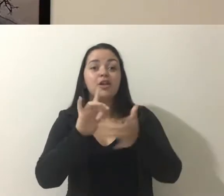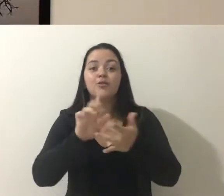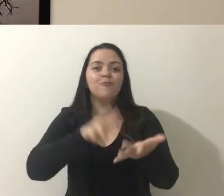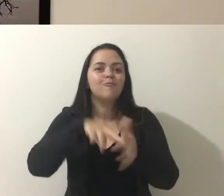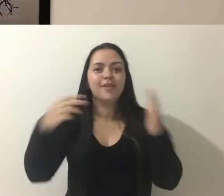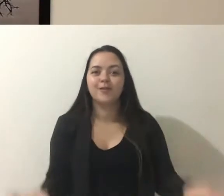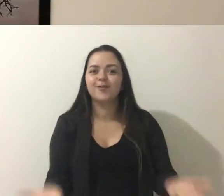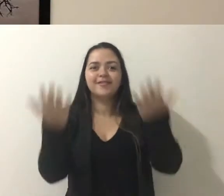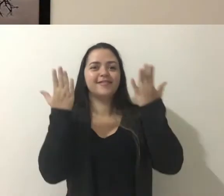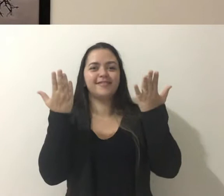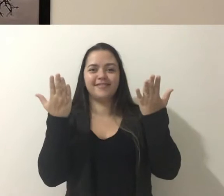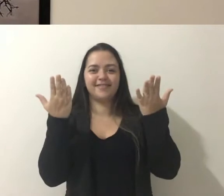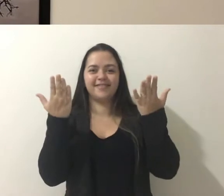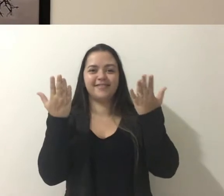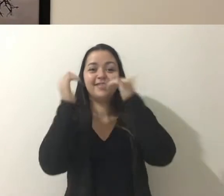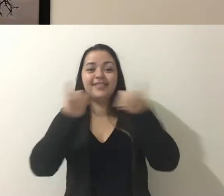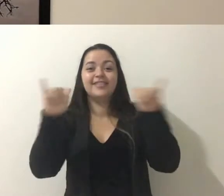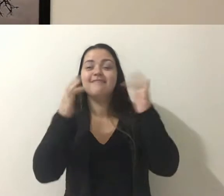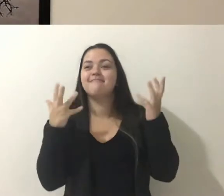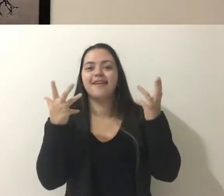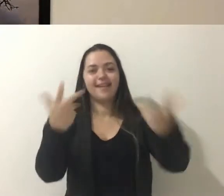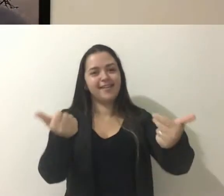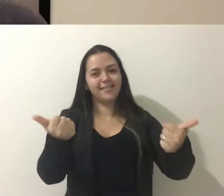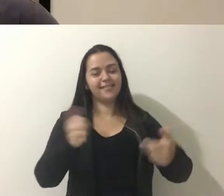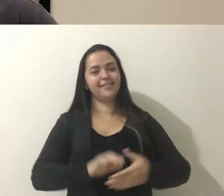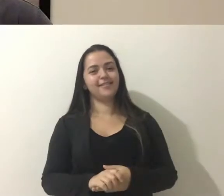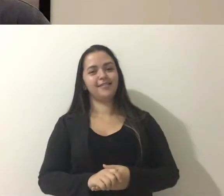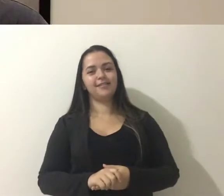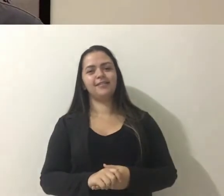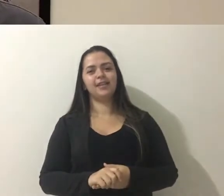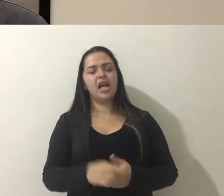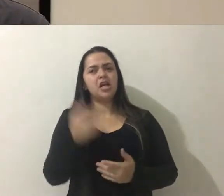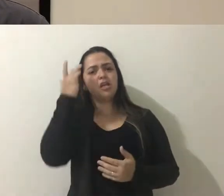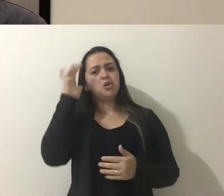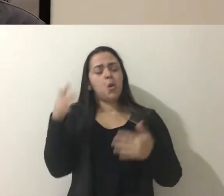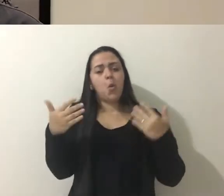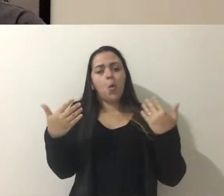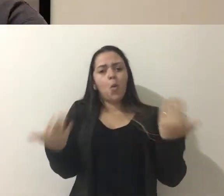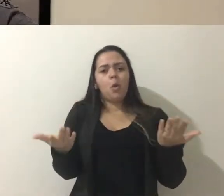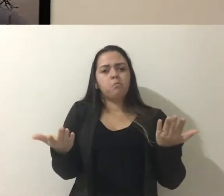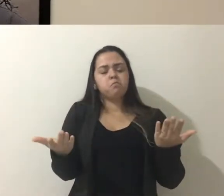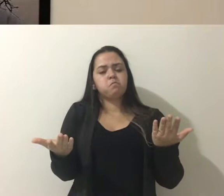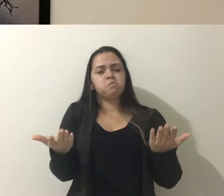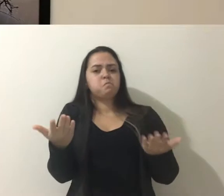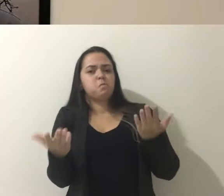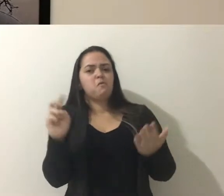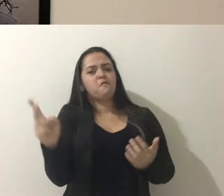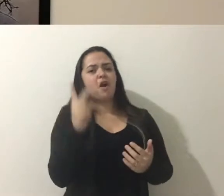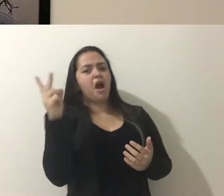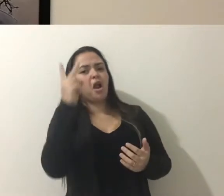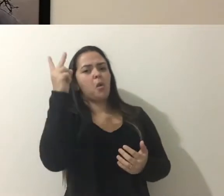está vivo. Ele está vivo. Eu não sei qual é a importância que você tem dado a essa